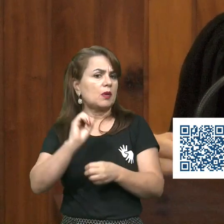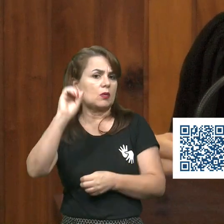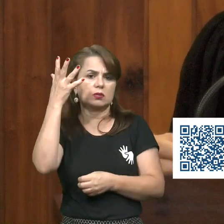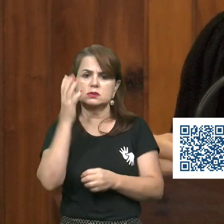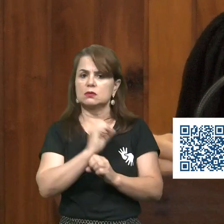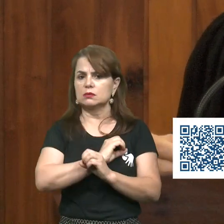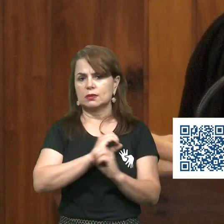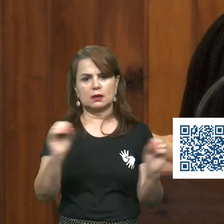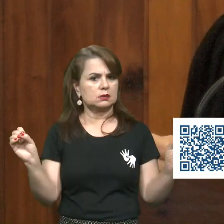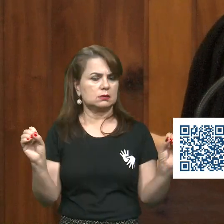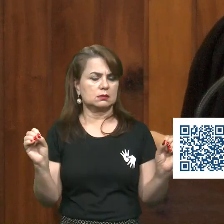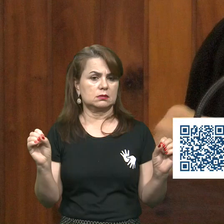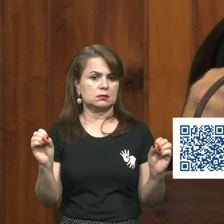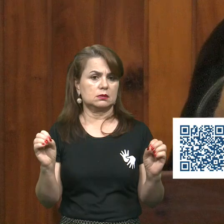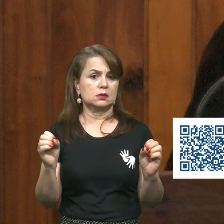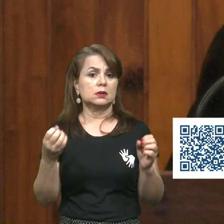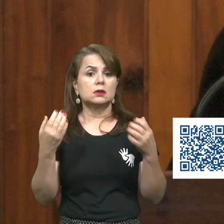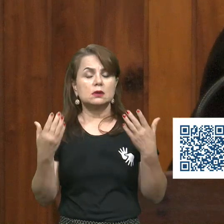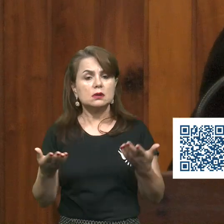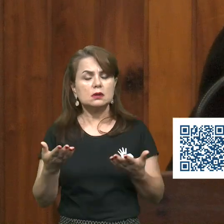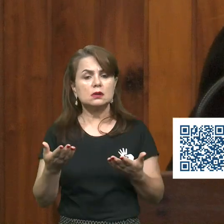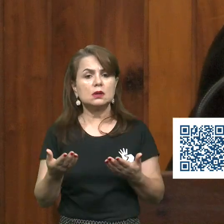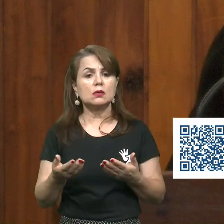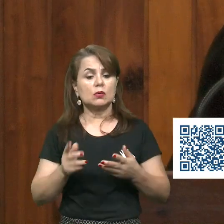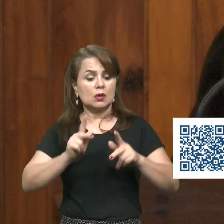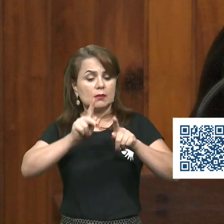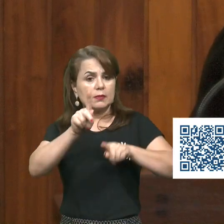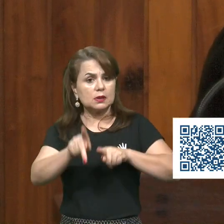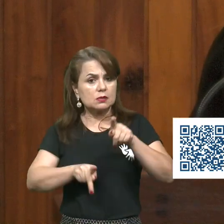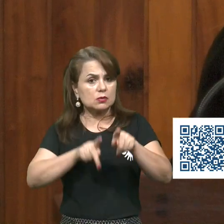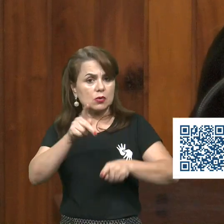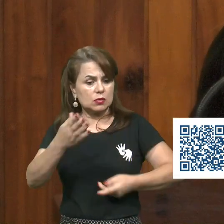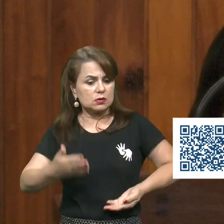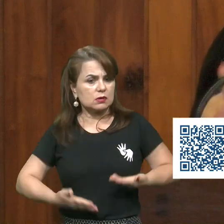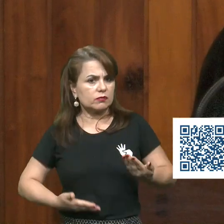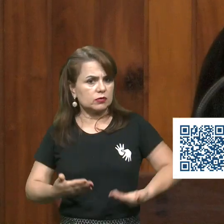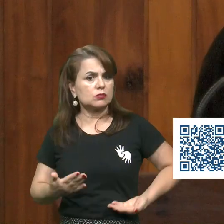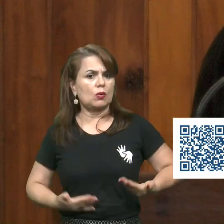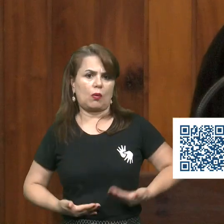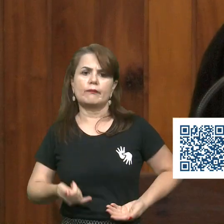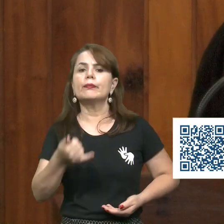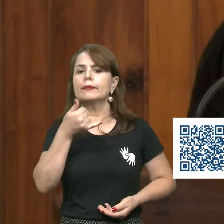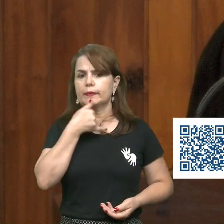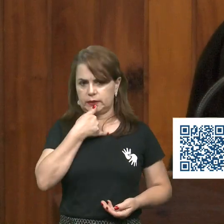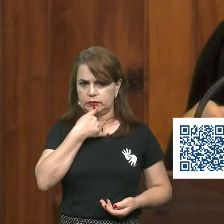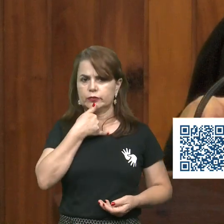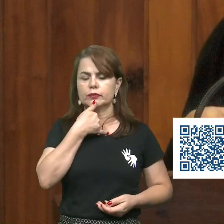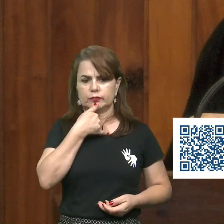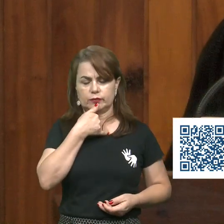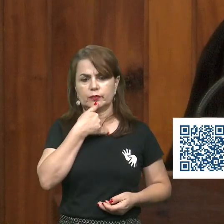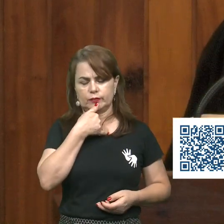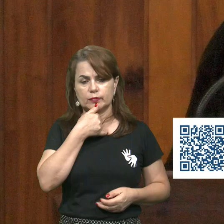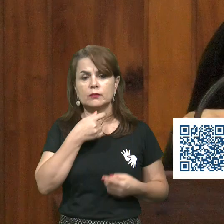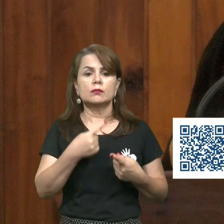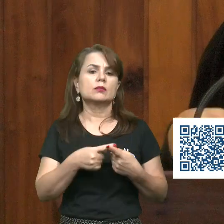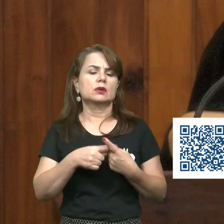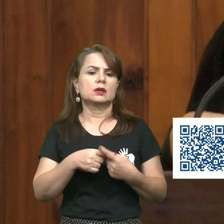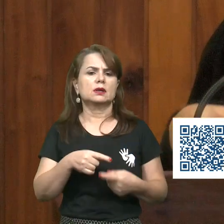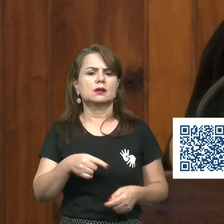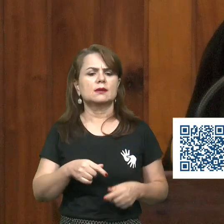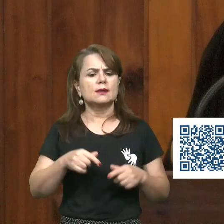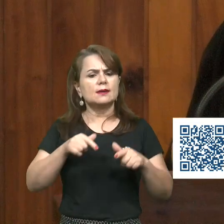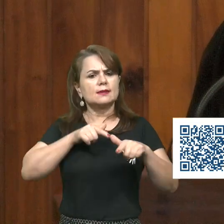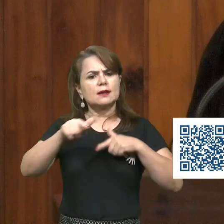Então, e outra, servidor, ele não fica contente, porque ele trabalha pensando que ele vai ser